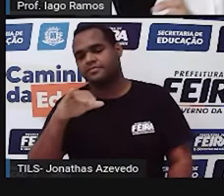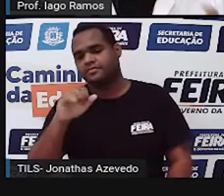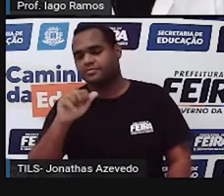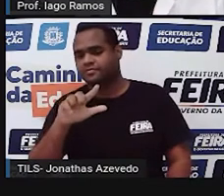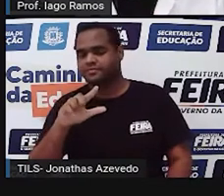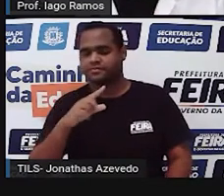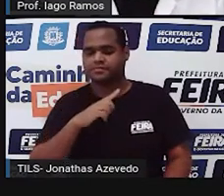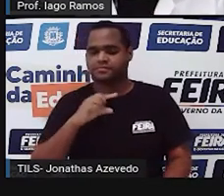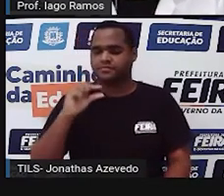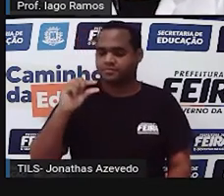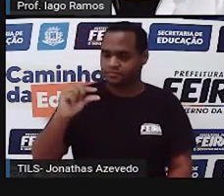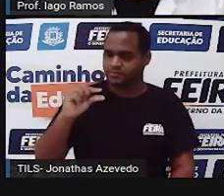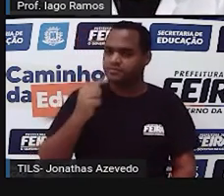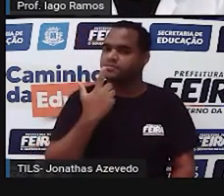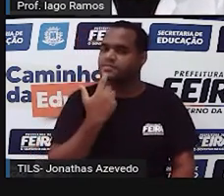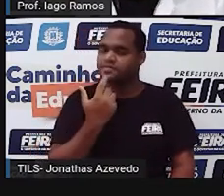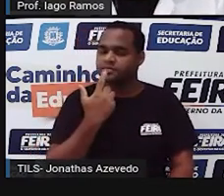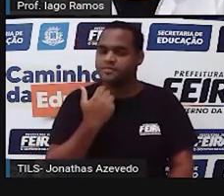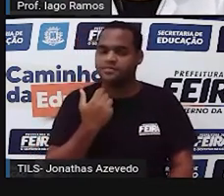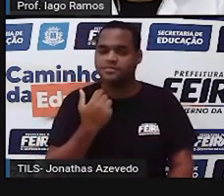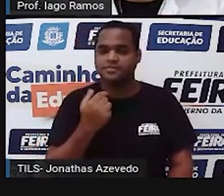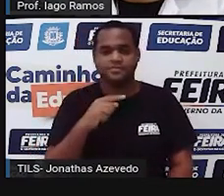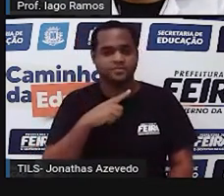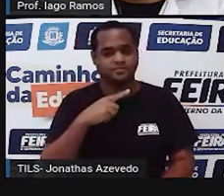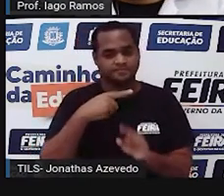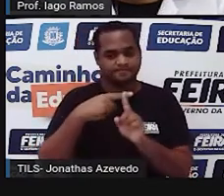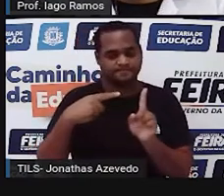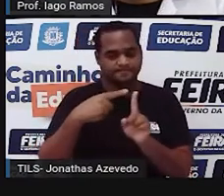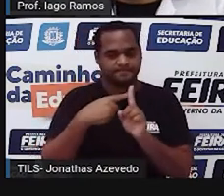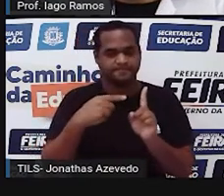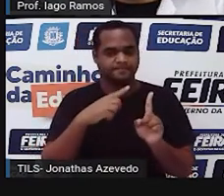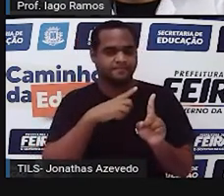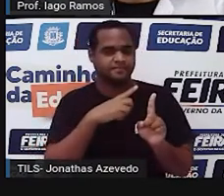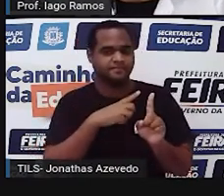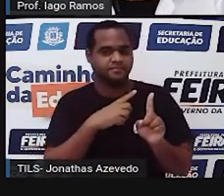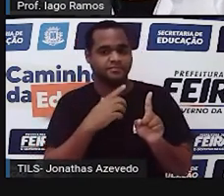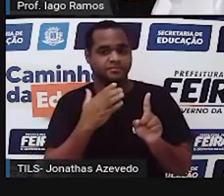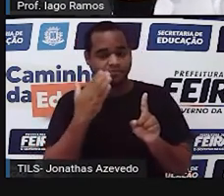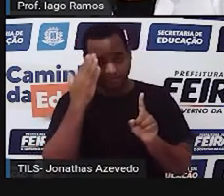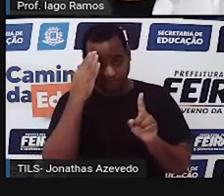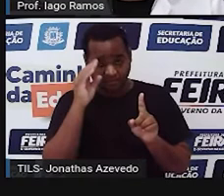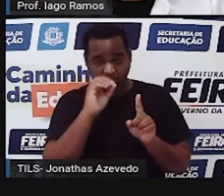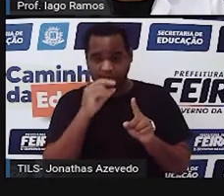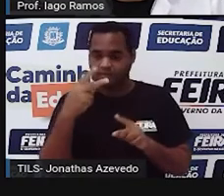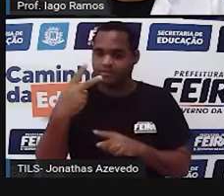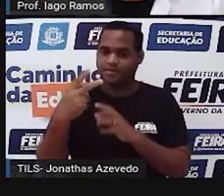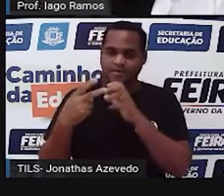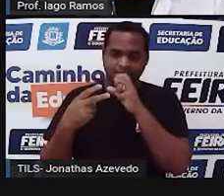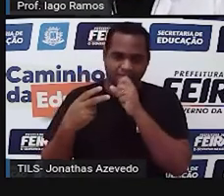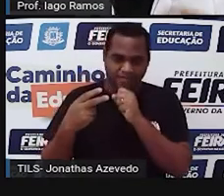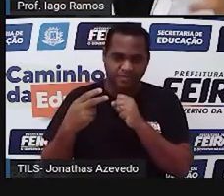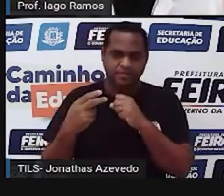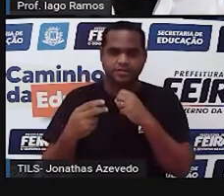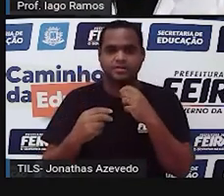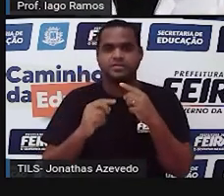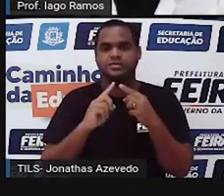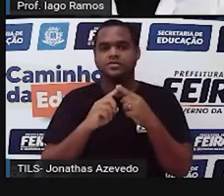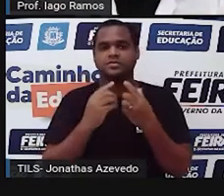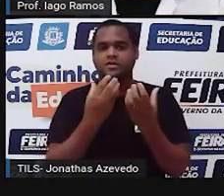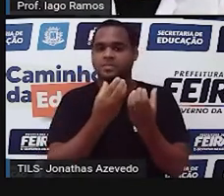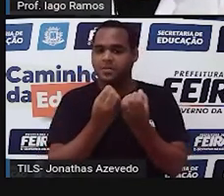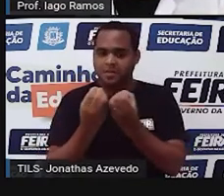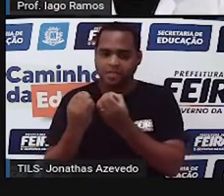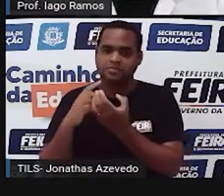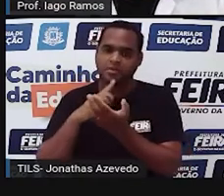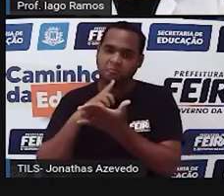pouco para número um vermelho você entendeu metade das coisas que a gente viu até aqui para número dois laranja você pegou